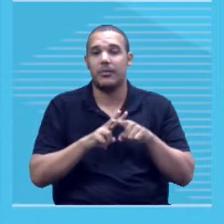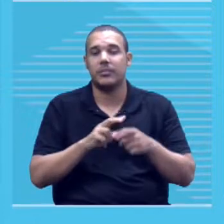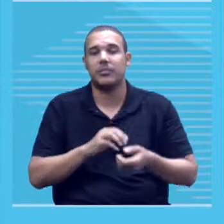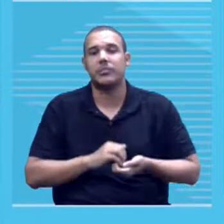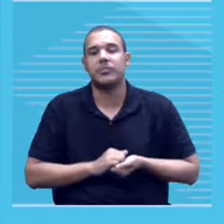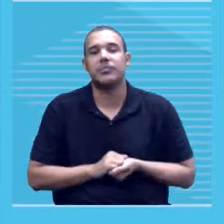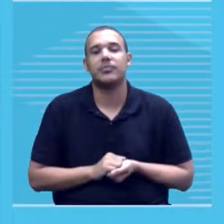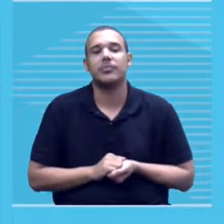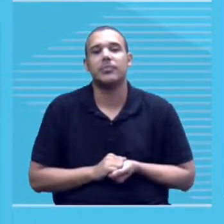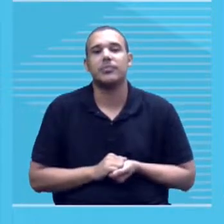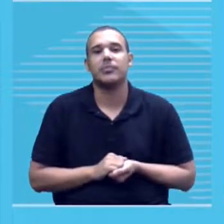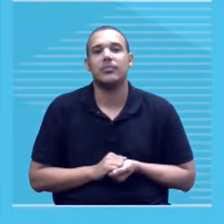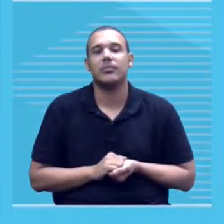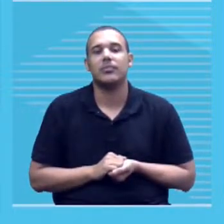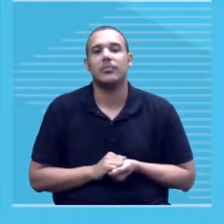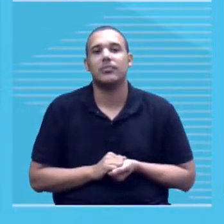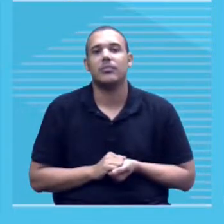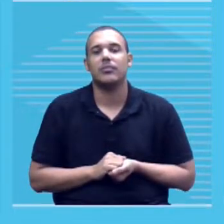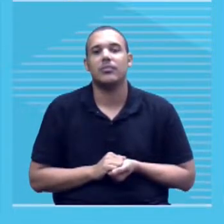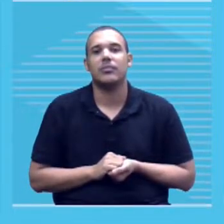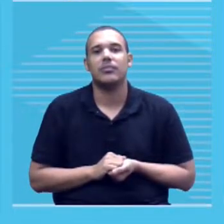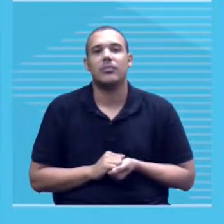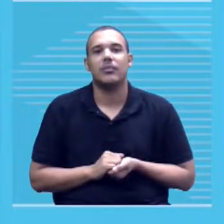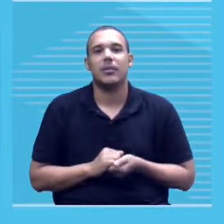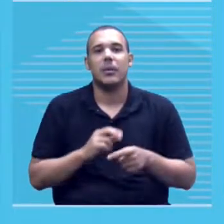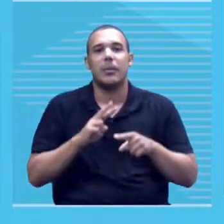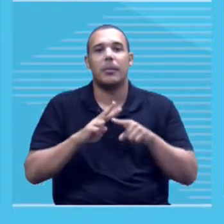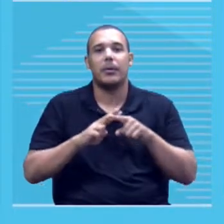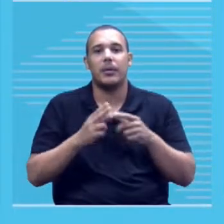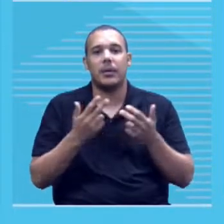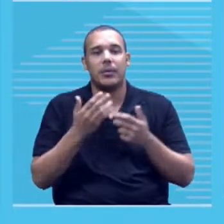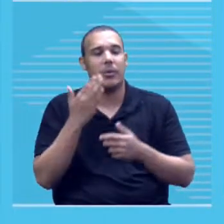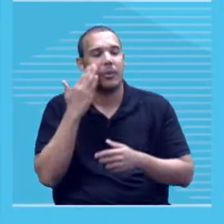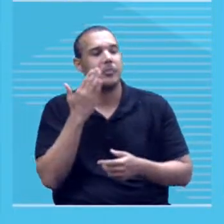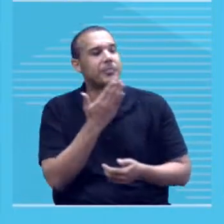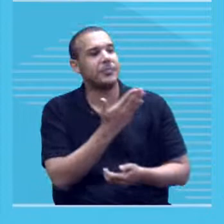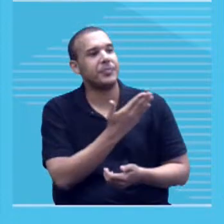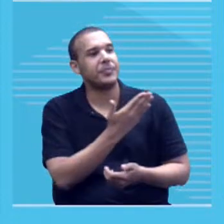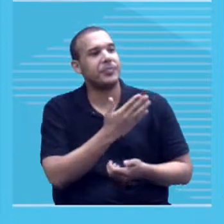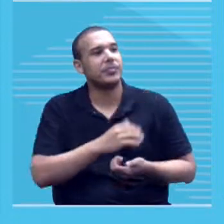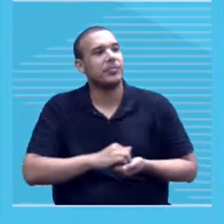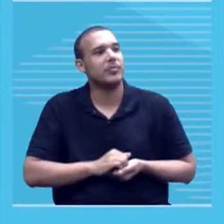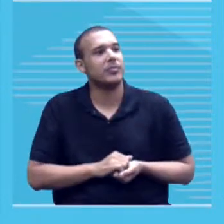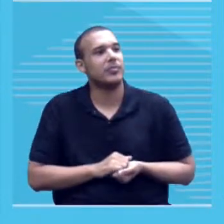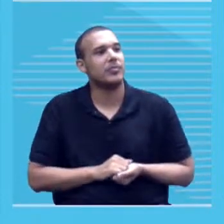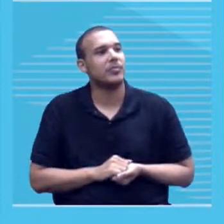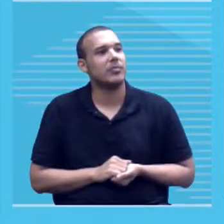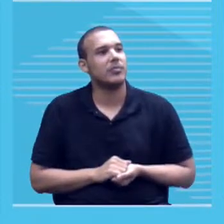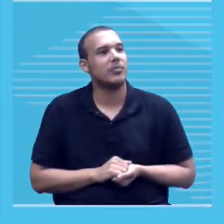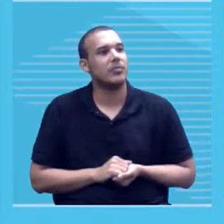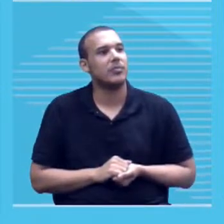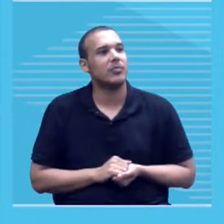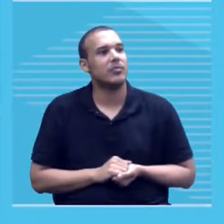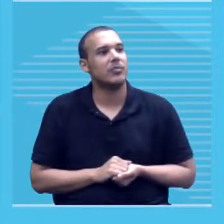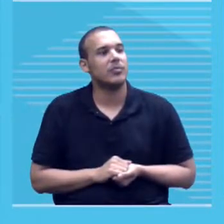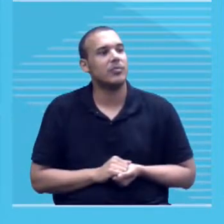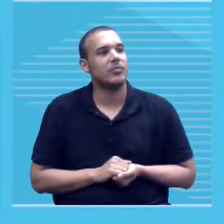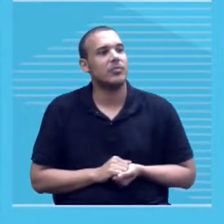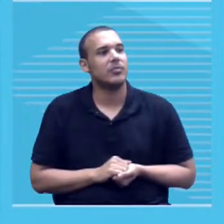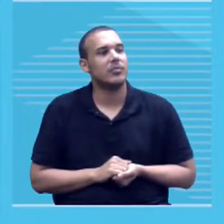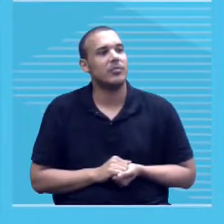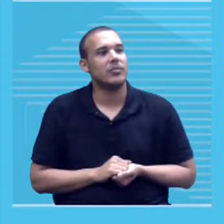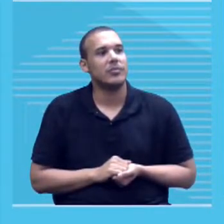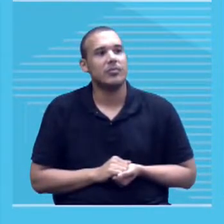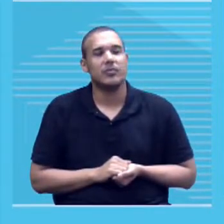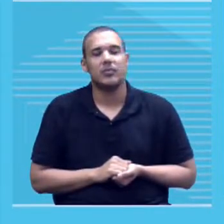kWh. A minha potência é igual à quantidade de energia pelo intervalo, vezes o intervalo de tempo, né?